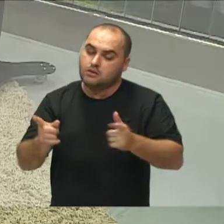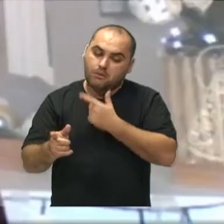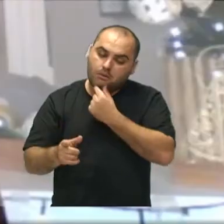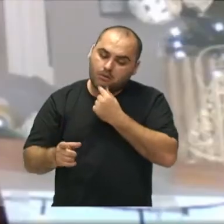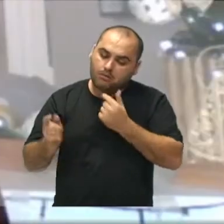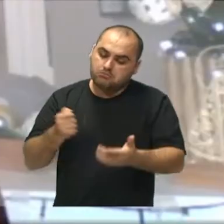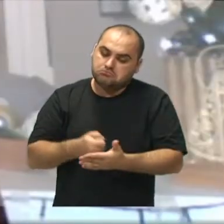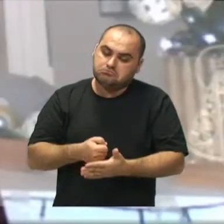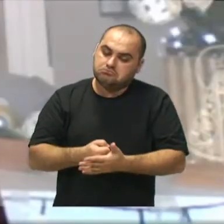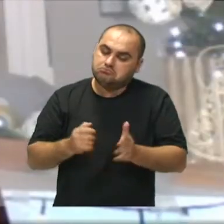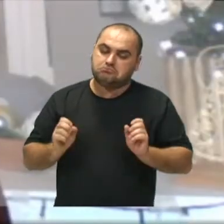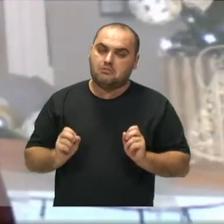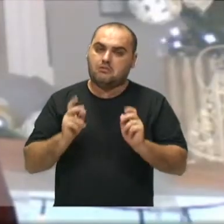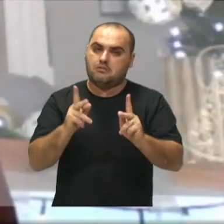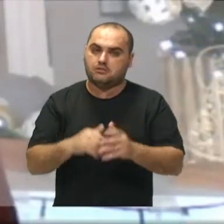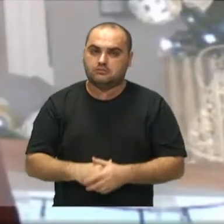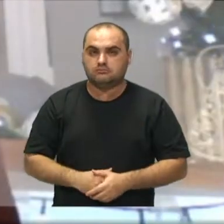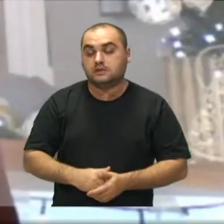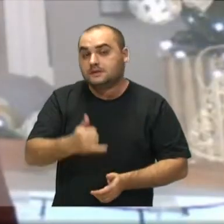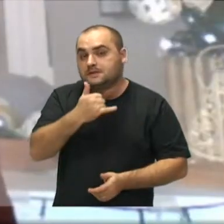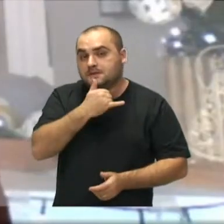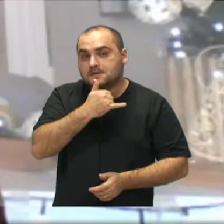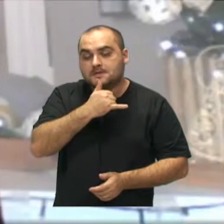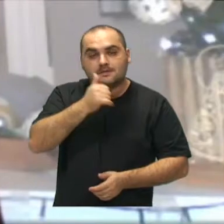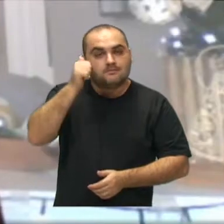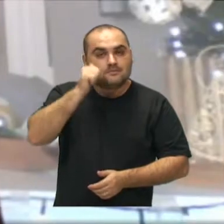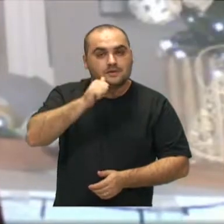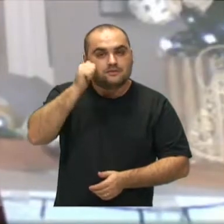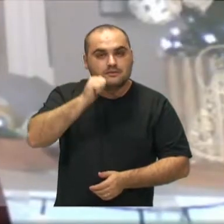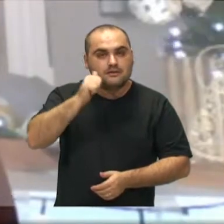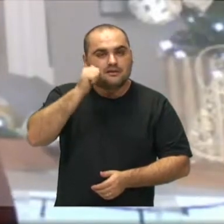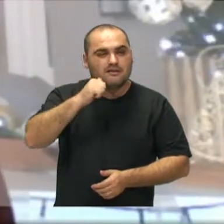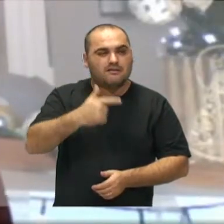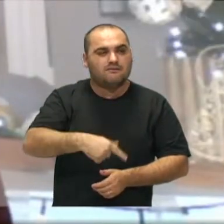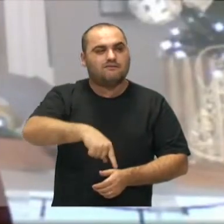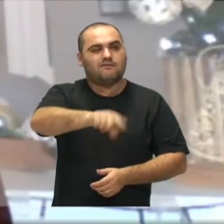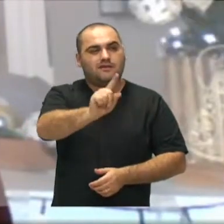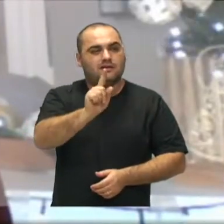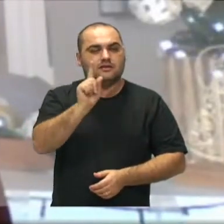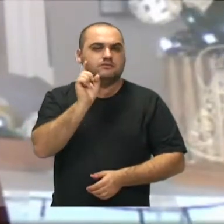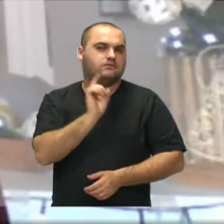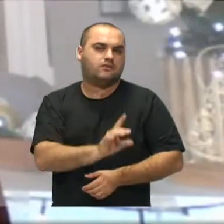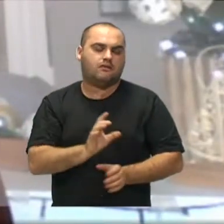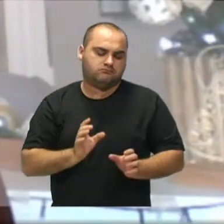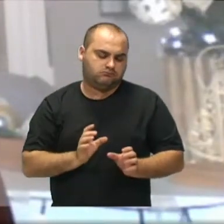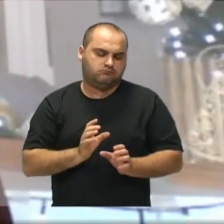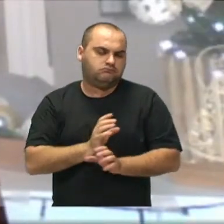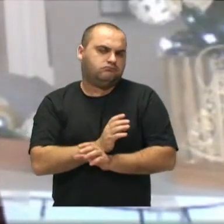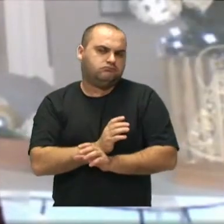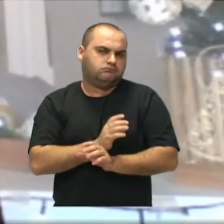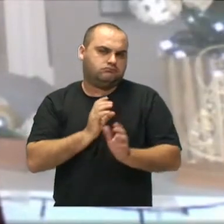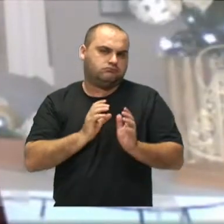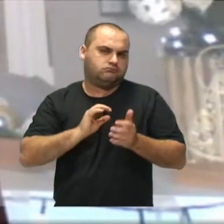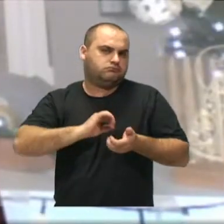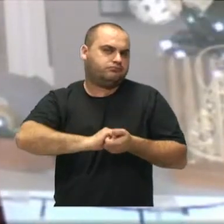eu lamento é que, infelizmente, ainda tem mulheres que se submetem a ser laranjas. Lamento que, infelizmente,